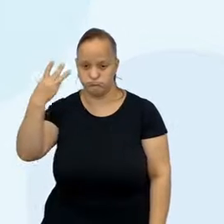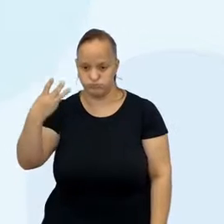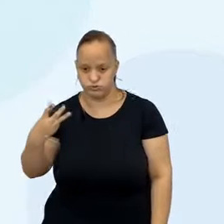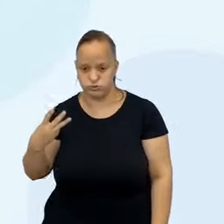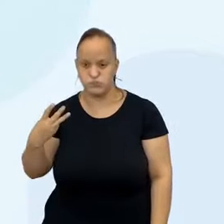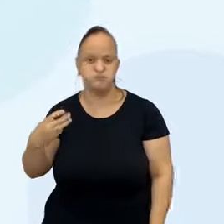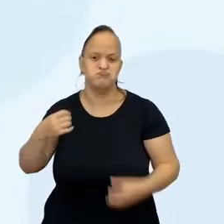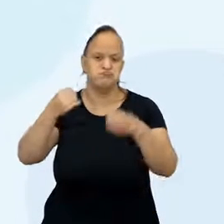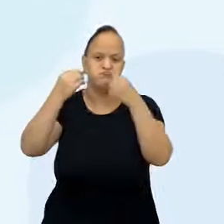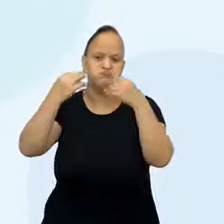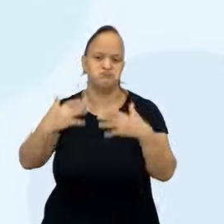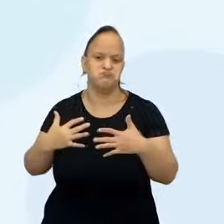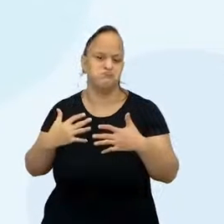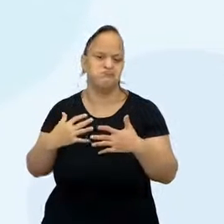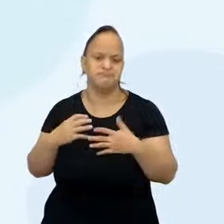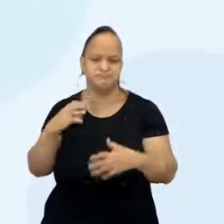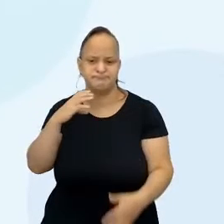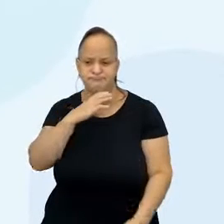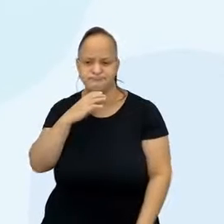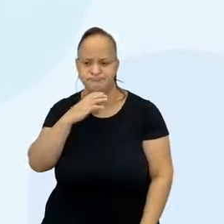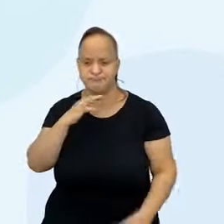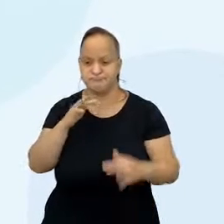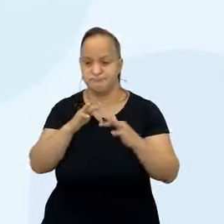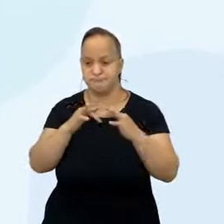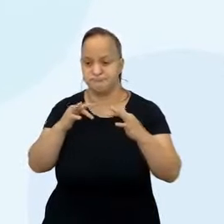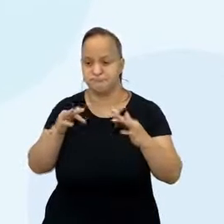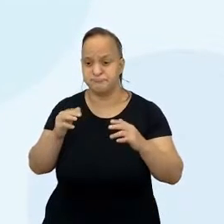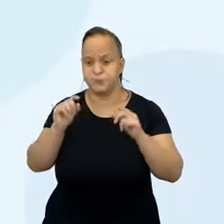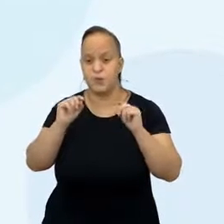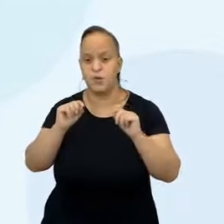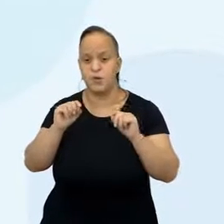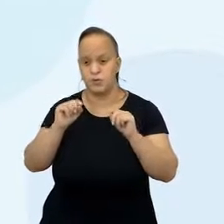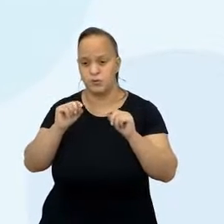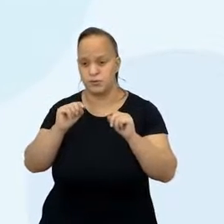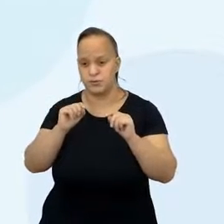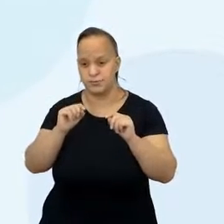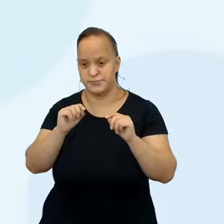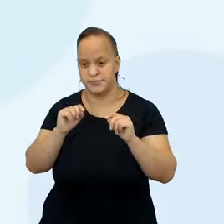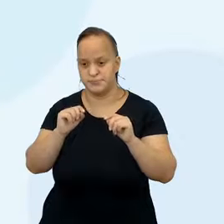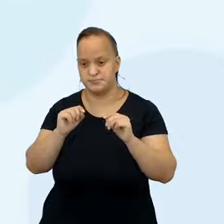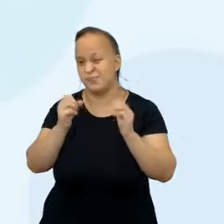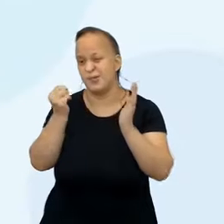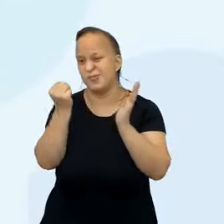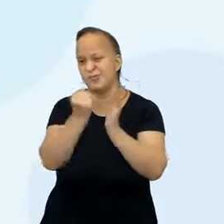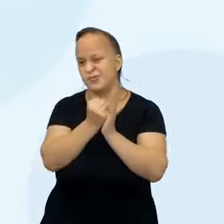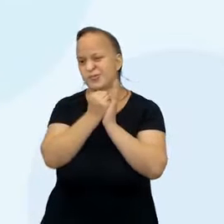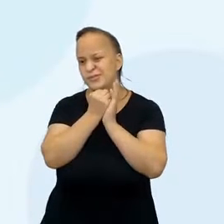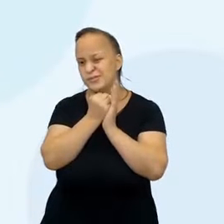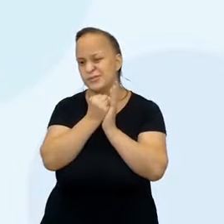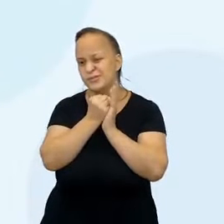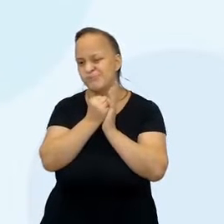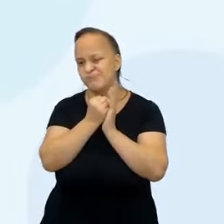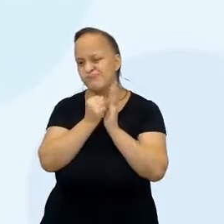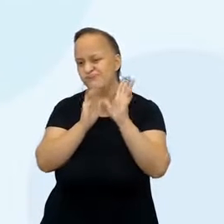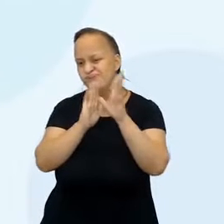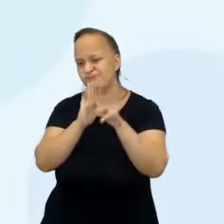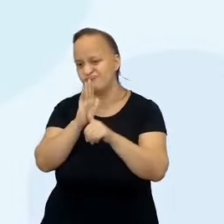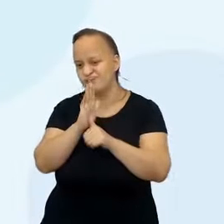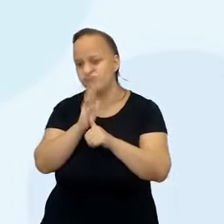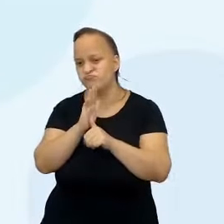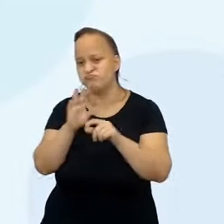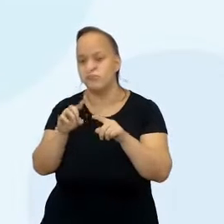bem rapidinho aqui, usando só os códigos, mas a gente